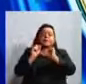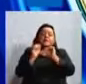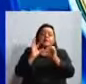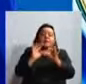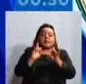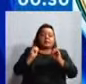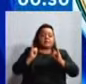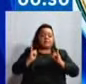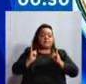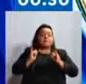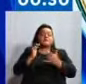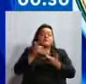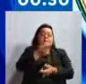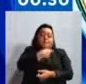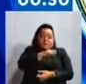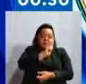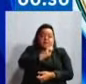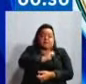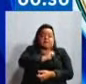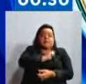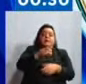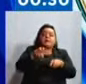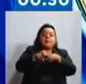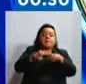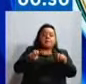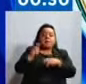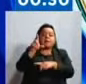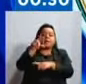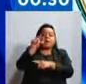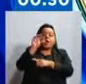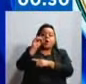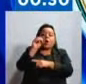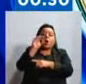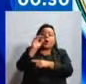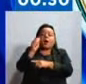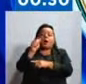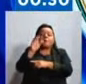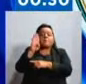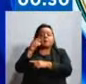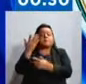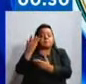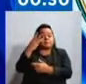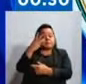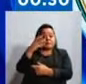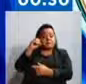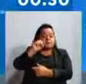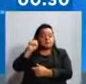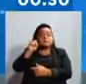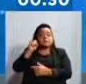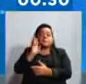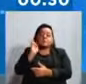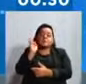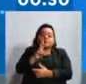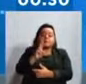e a banca julgadora da OAB julgou procedente. O senhor tem 30 segundos para o direito de resposta, candidato.